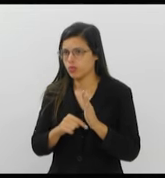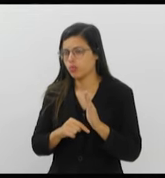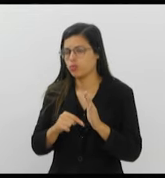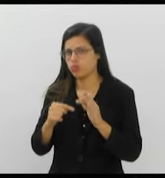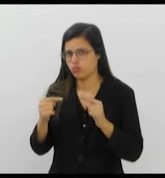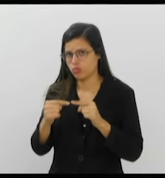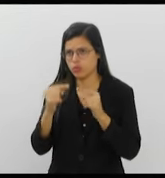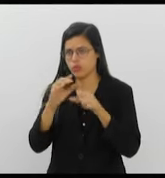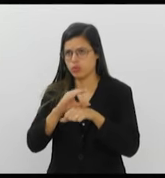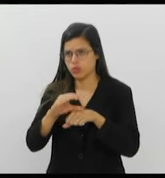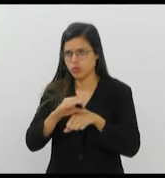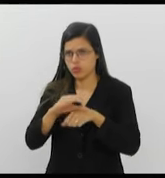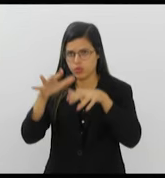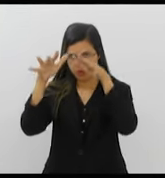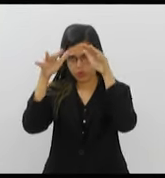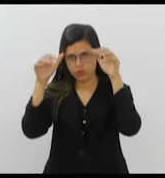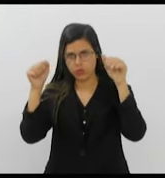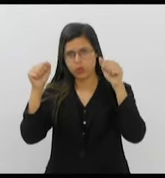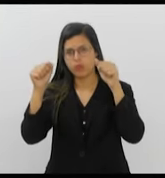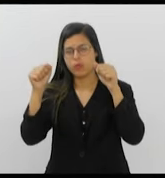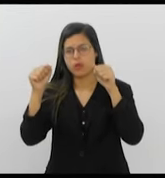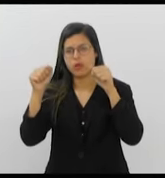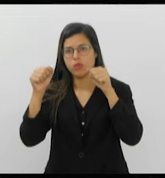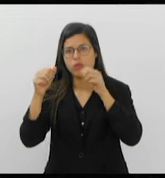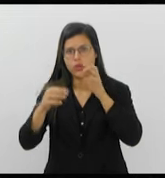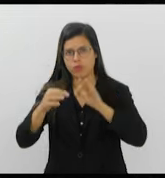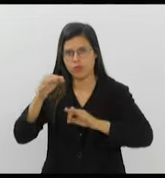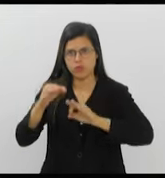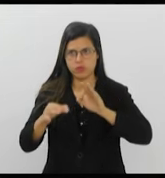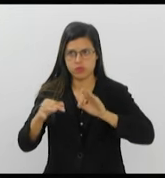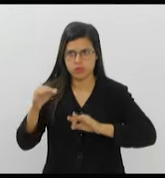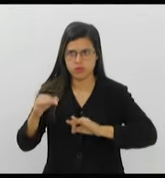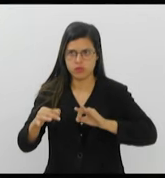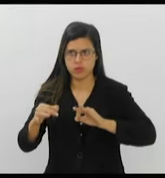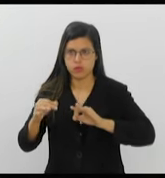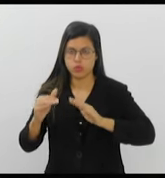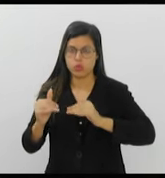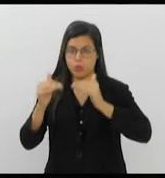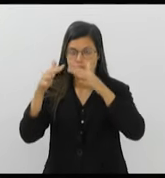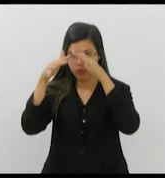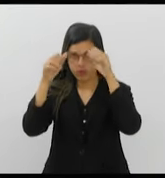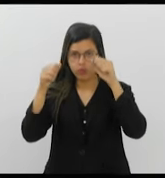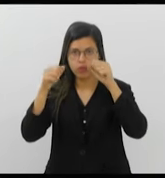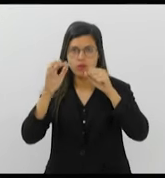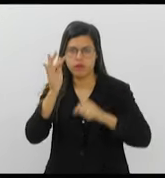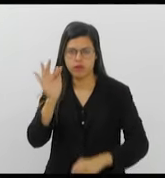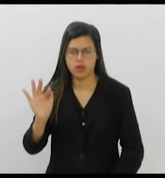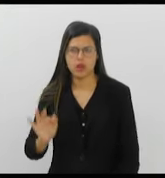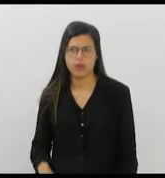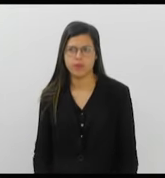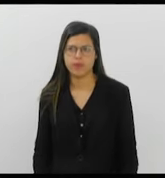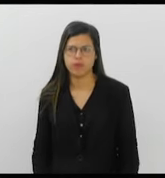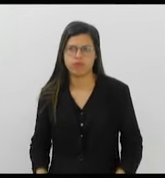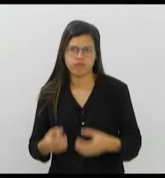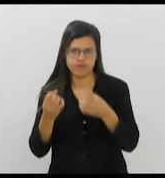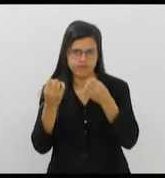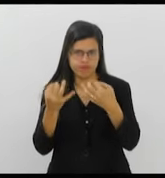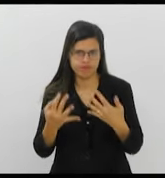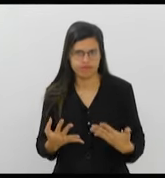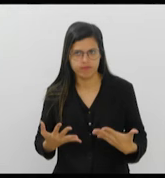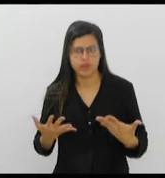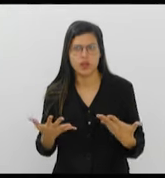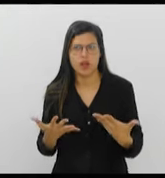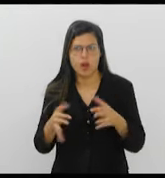constitucional no Supremo Tribunal Federal. Por isso, fiz questão de explicar, mas é uma explicação